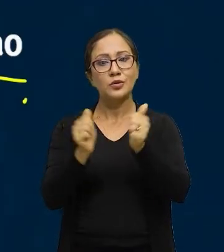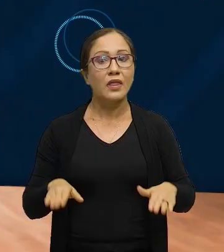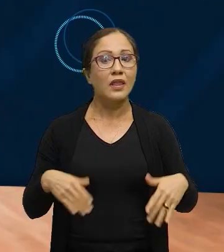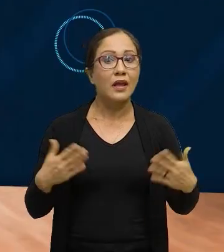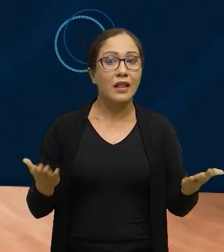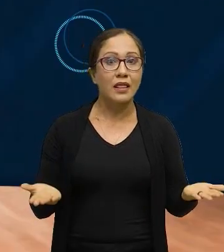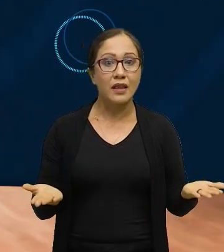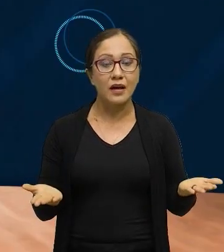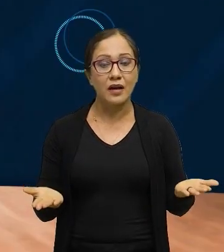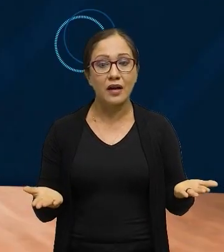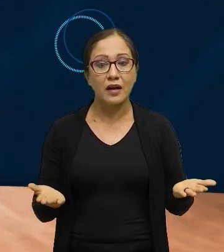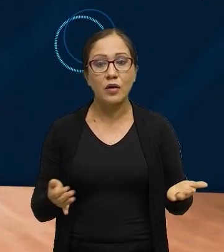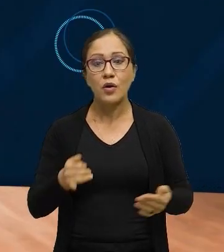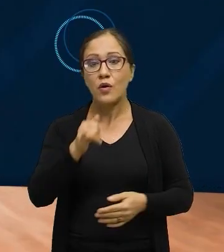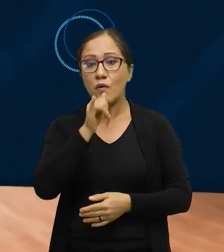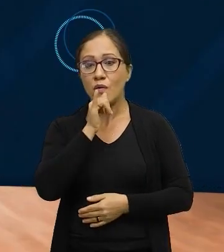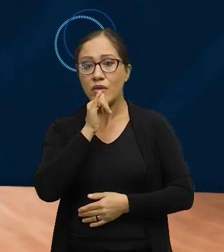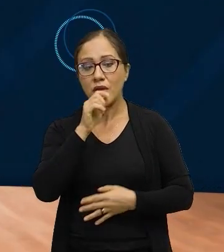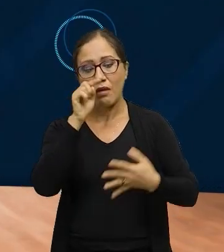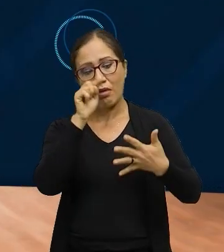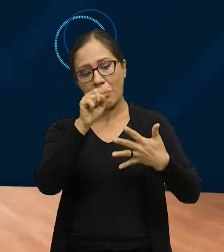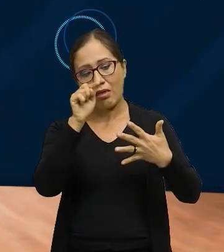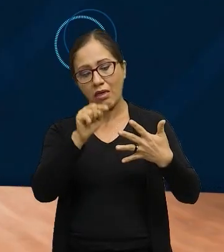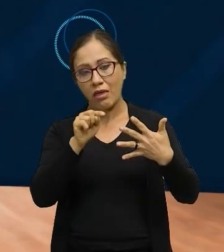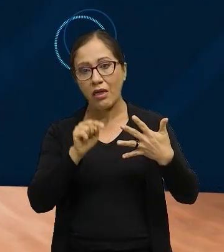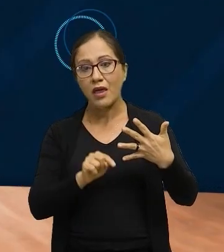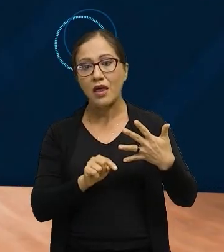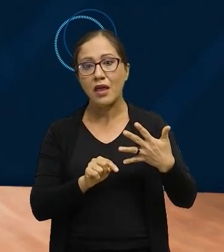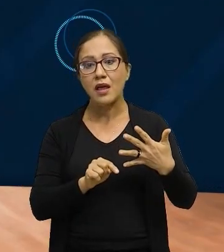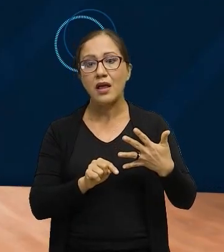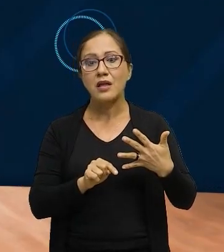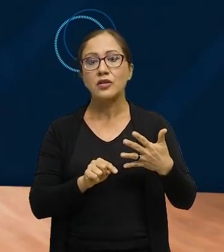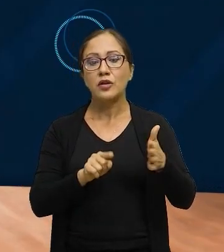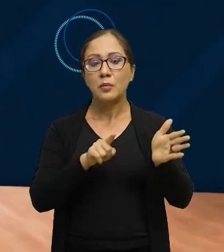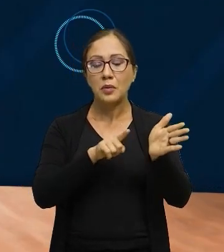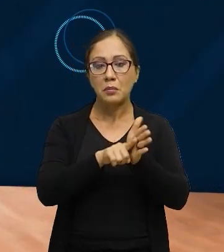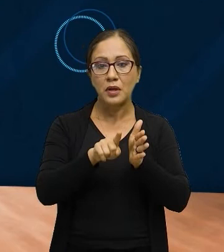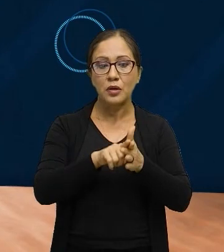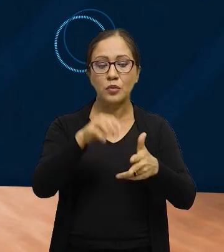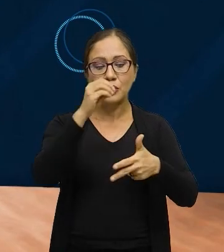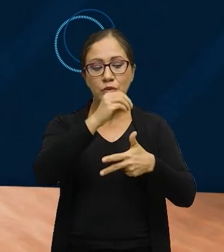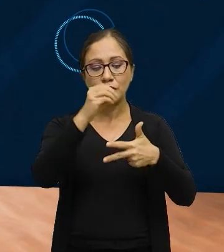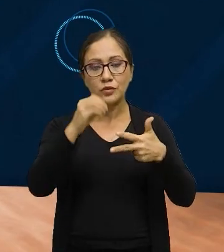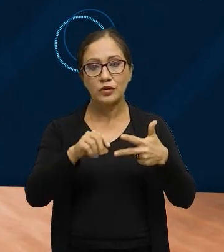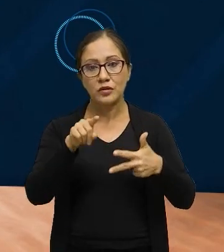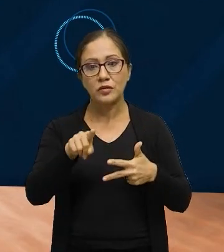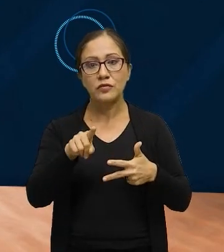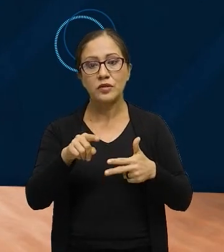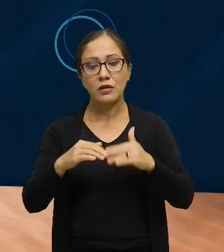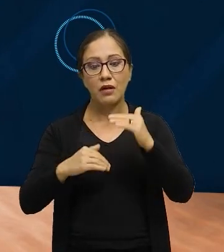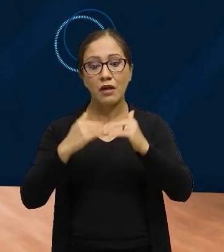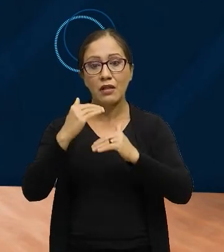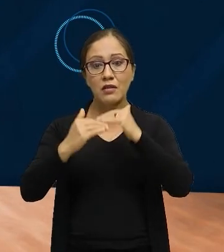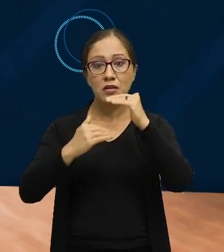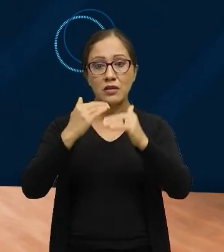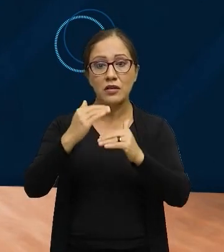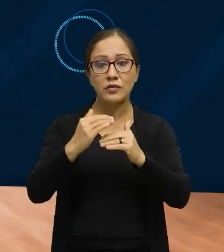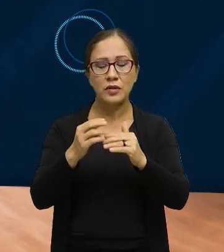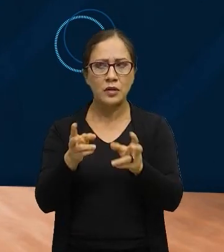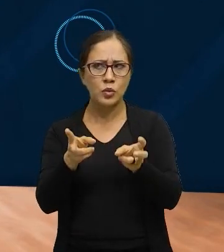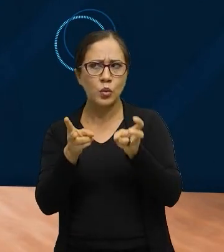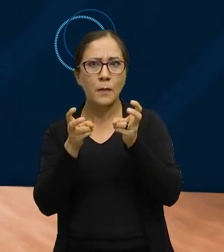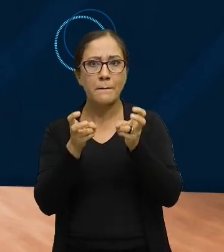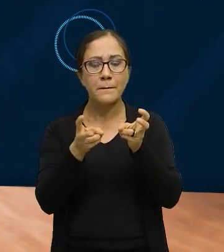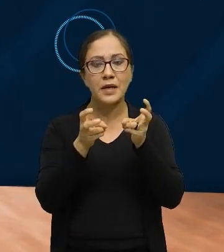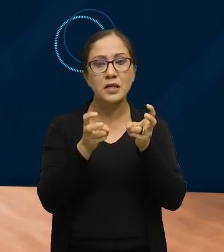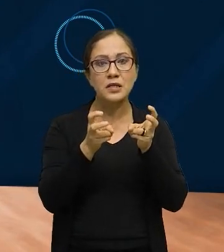certo? Nesses exemplos que nós demos sobre questões do Enem, em que você deve desenvolver a sua